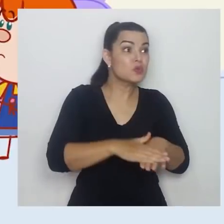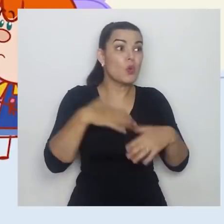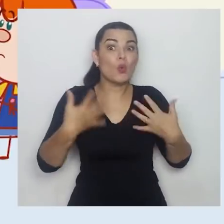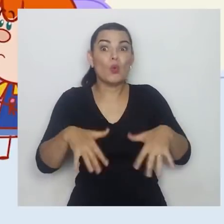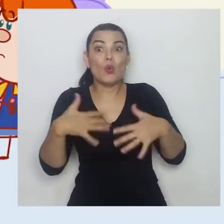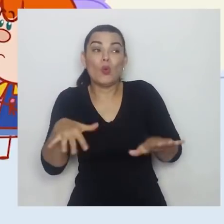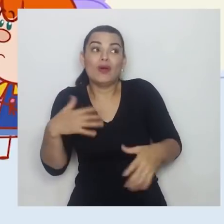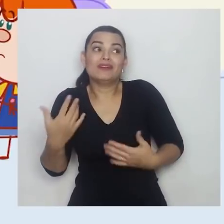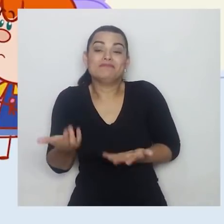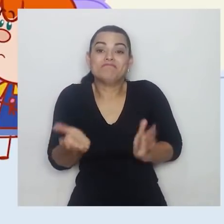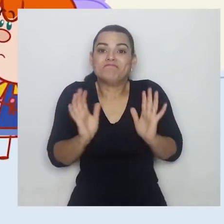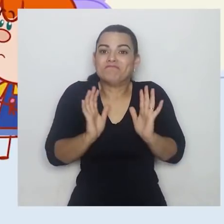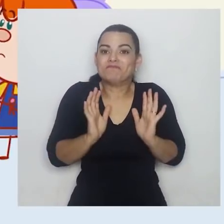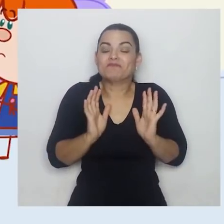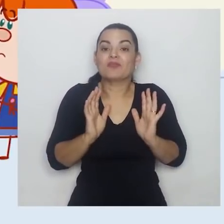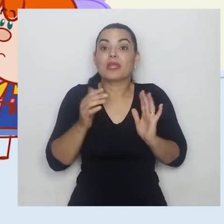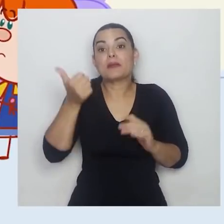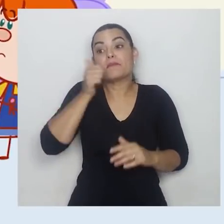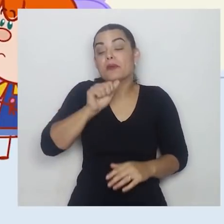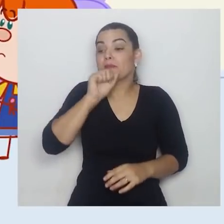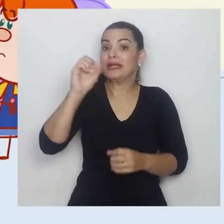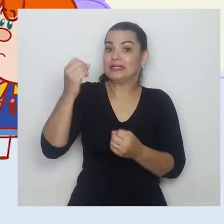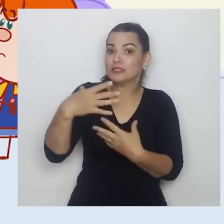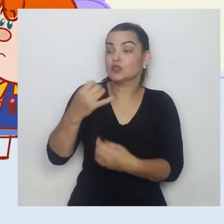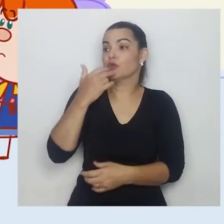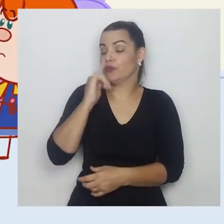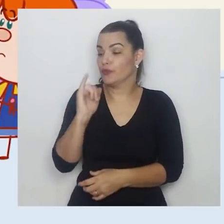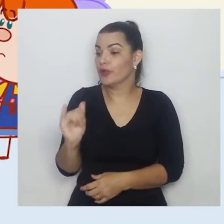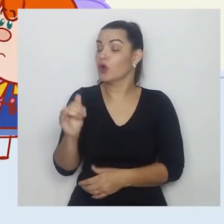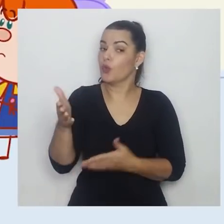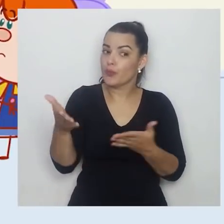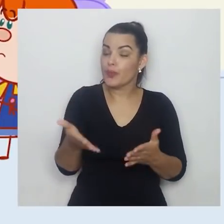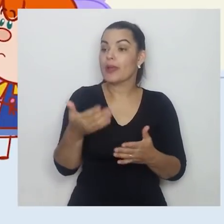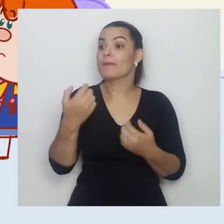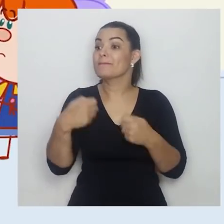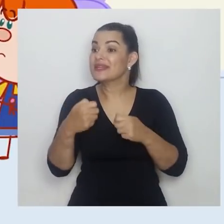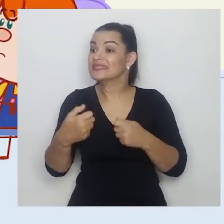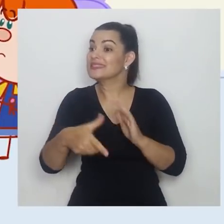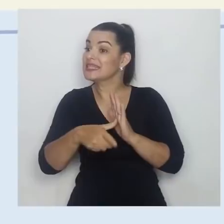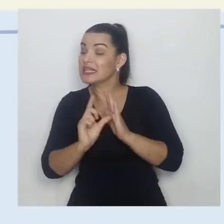falar com licença para passar e desculpa por ter pisado nela.